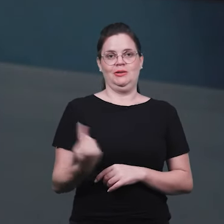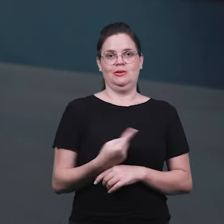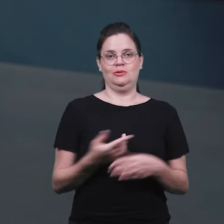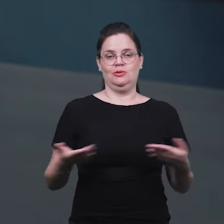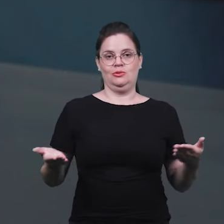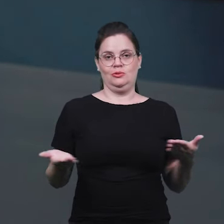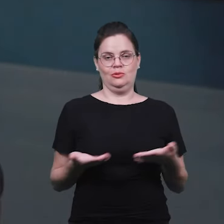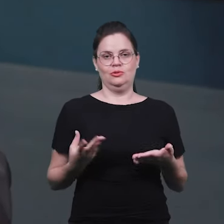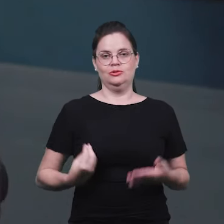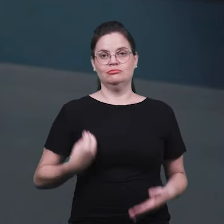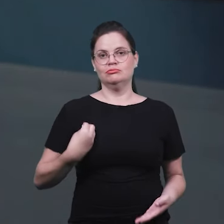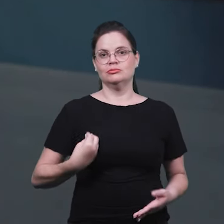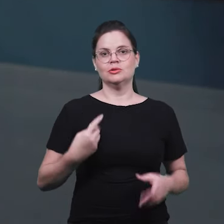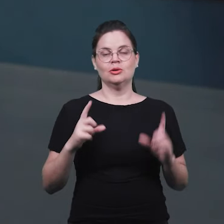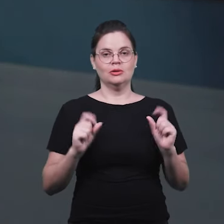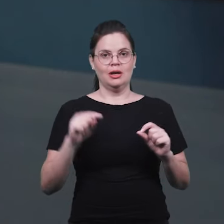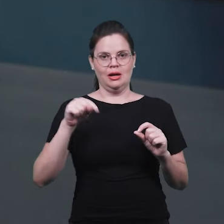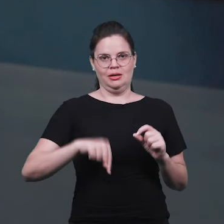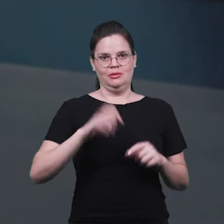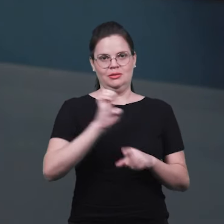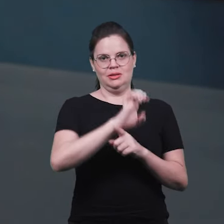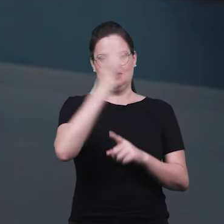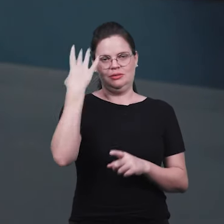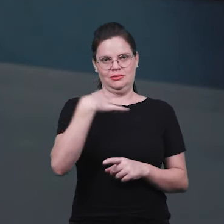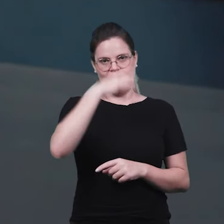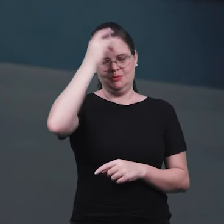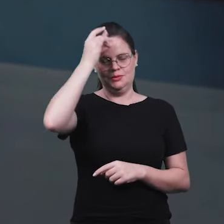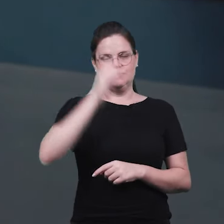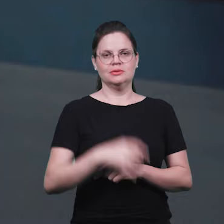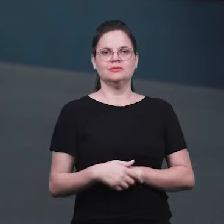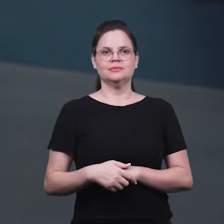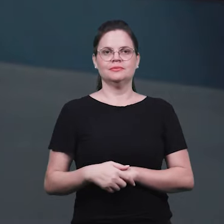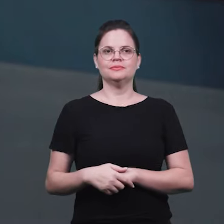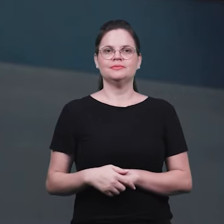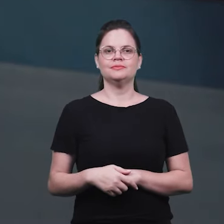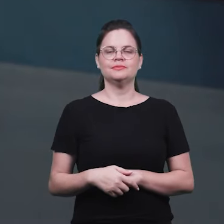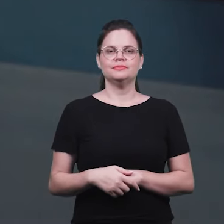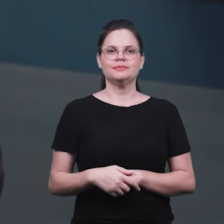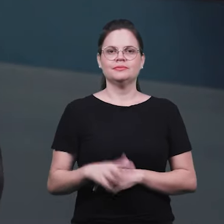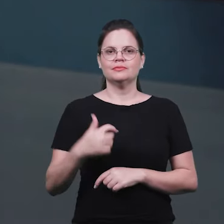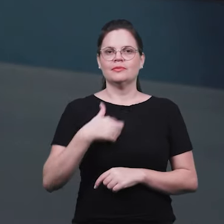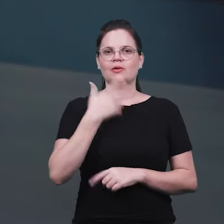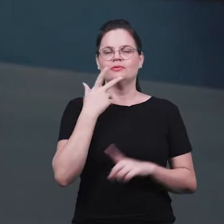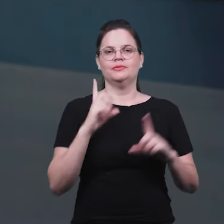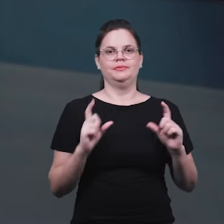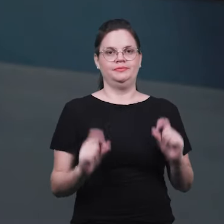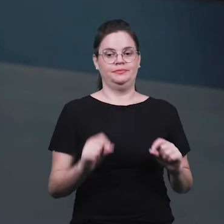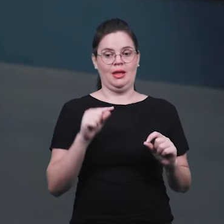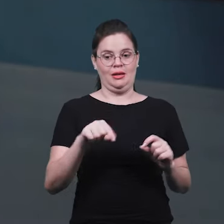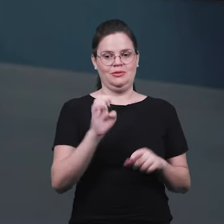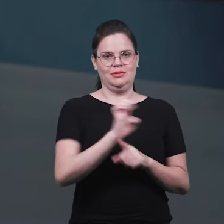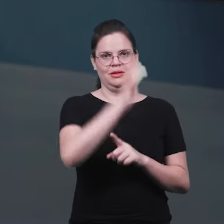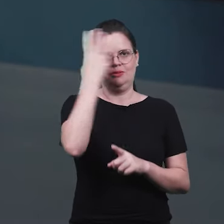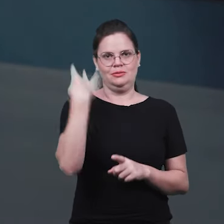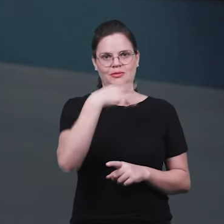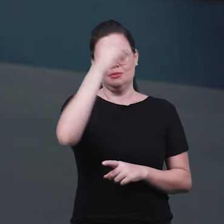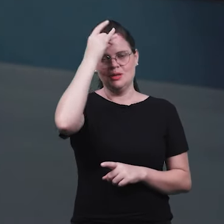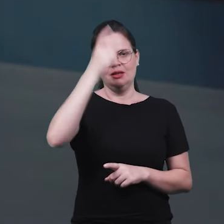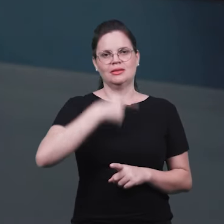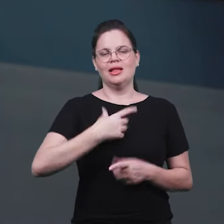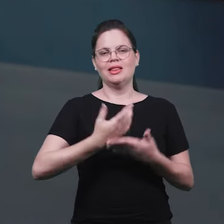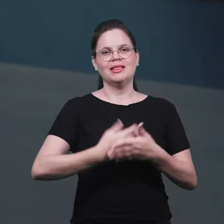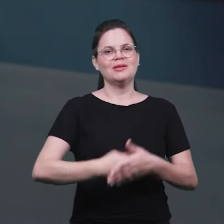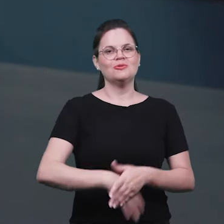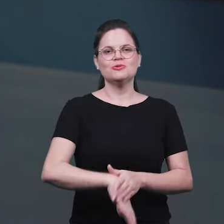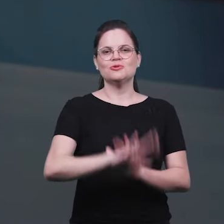local, né, o Espírito Santo, eu costumo dizer que o Espírito Santo ele tem vocação portuária e vocação logística por natureza. A